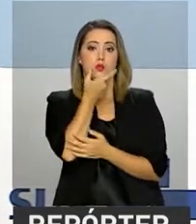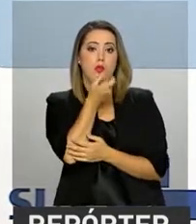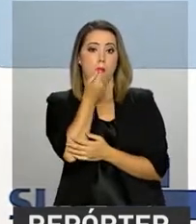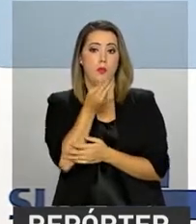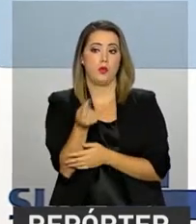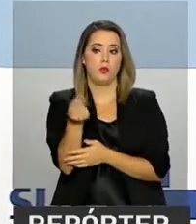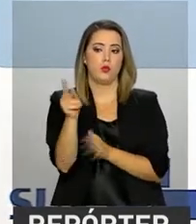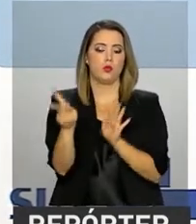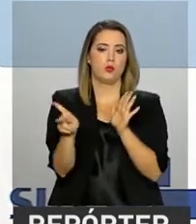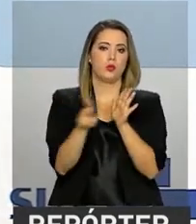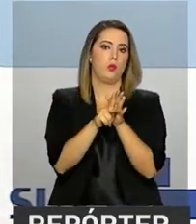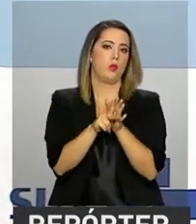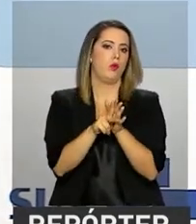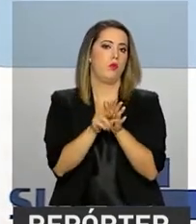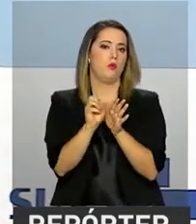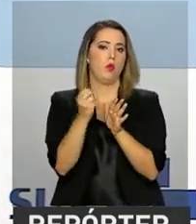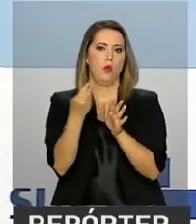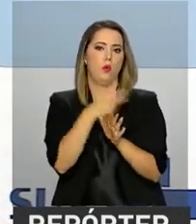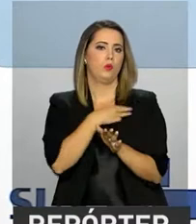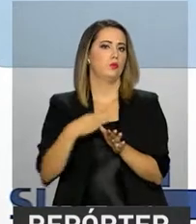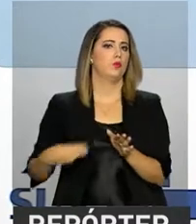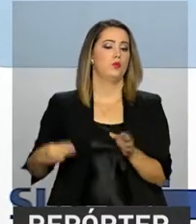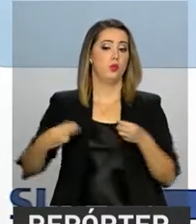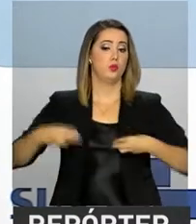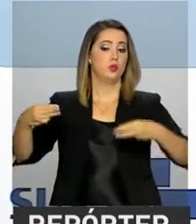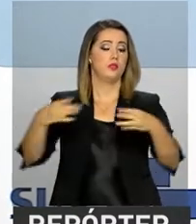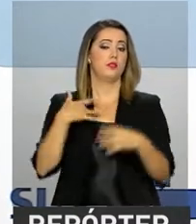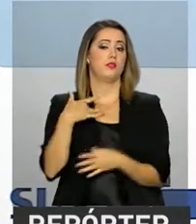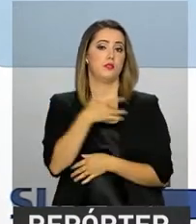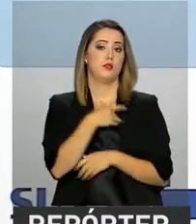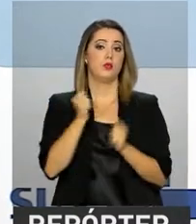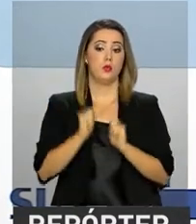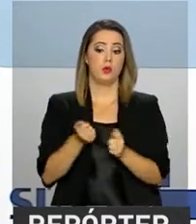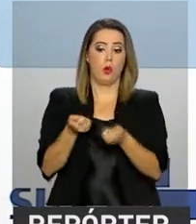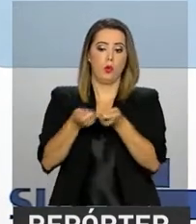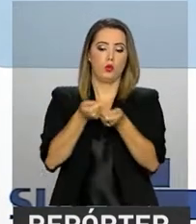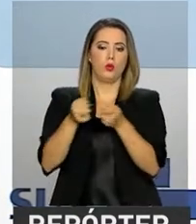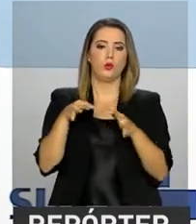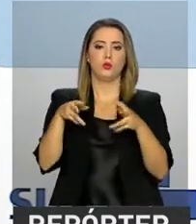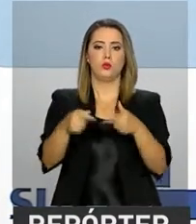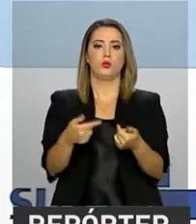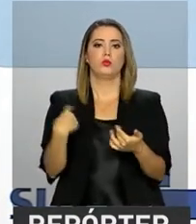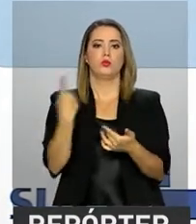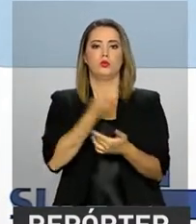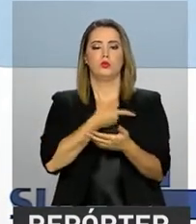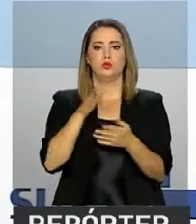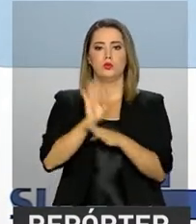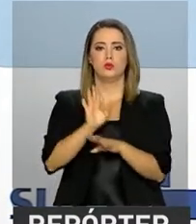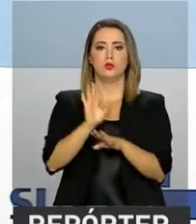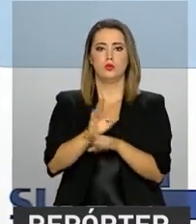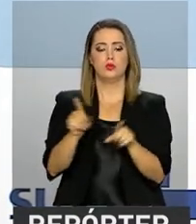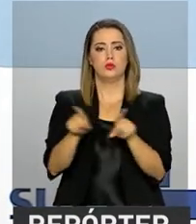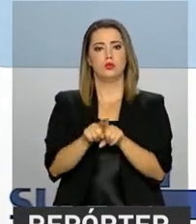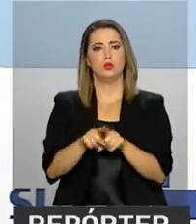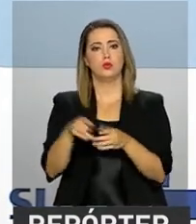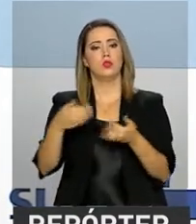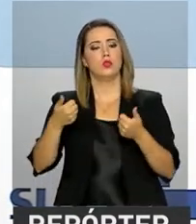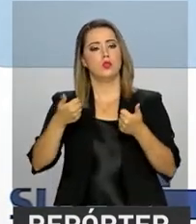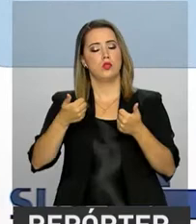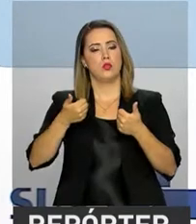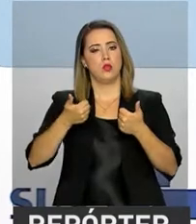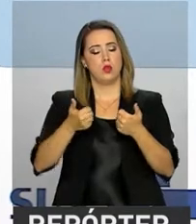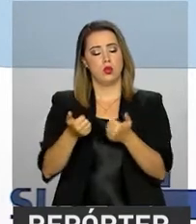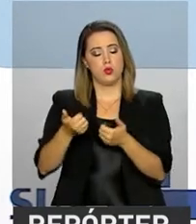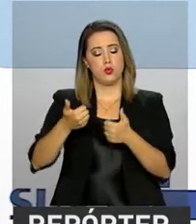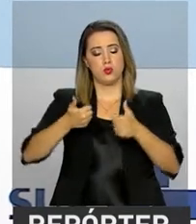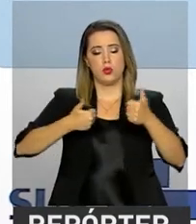recursos próprios ou do ministério para que nós possamos ter o controle de todas têm farmacêutico no brasil evitar que medicamentos